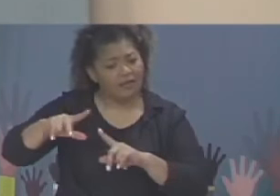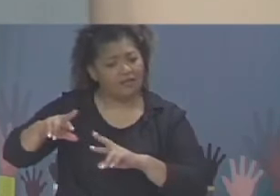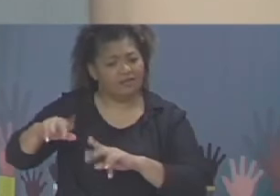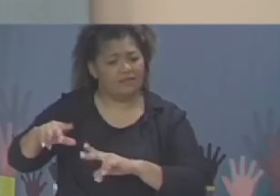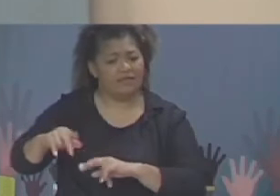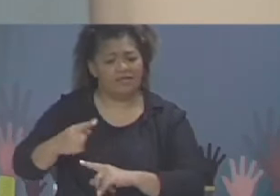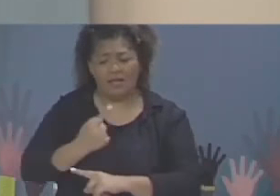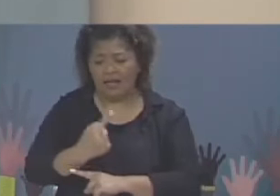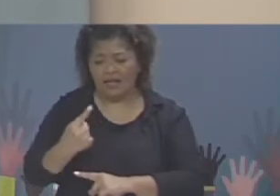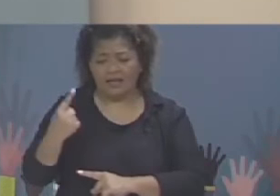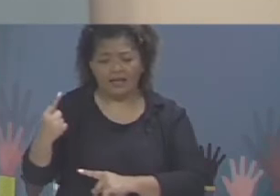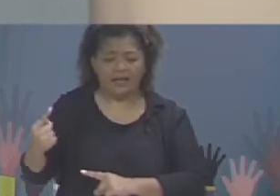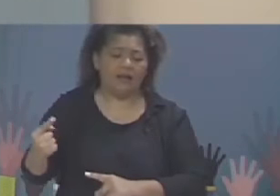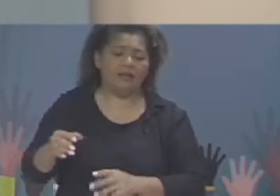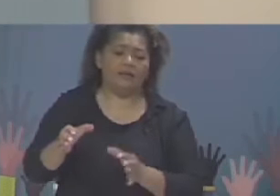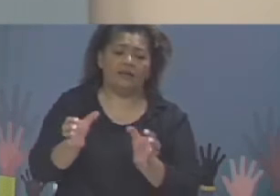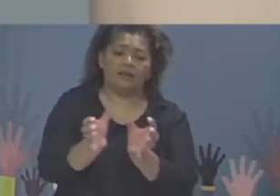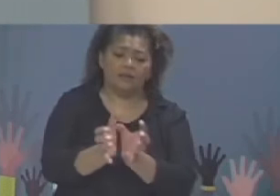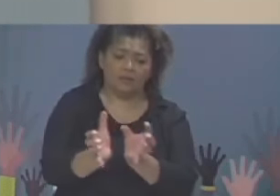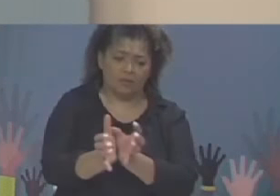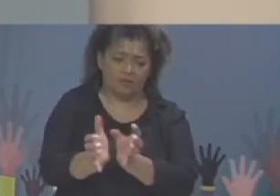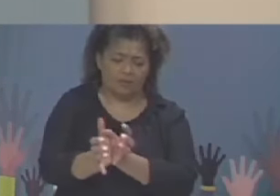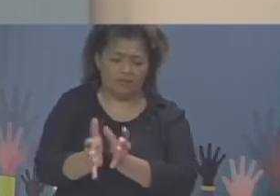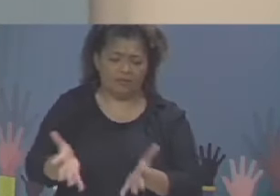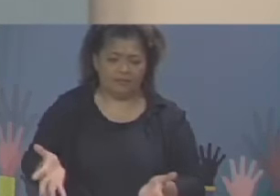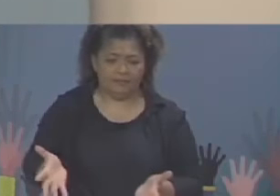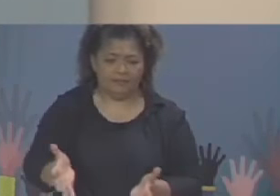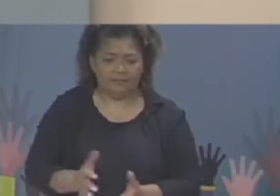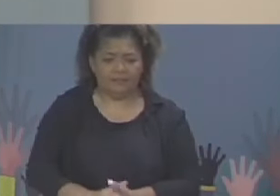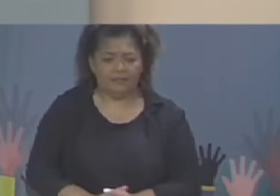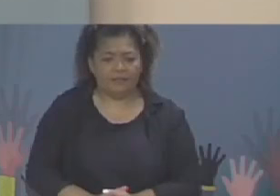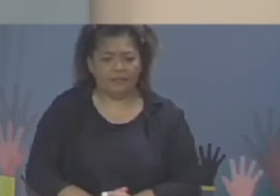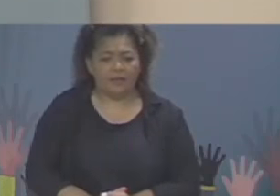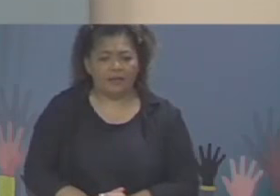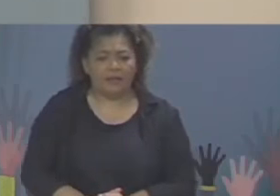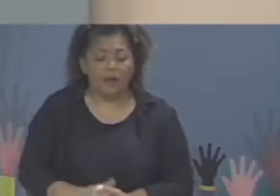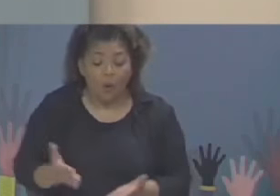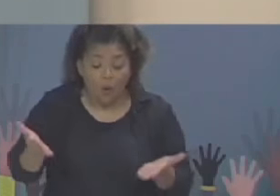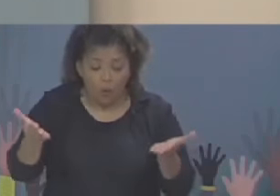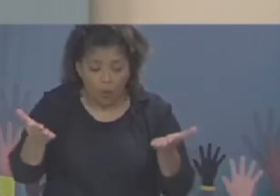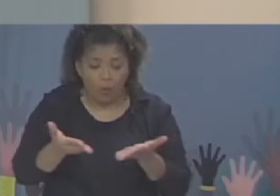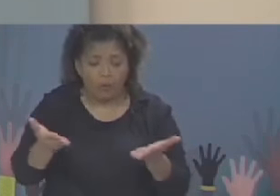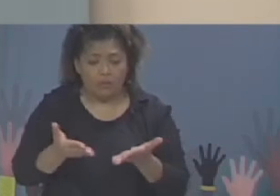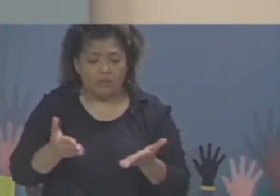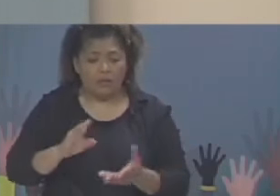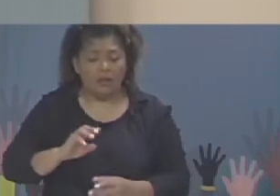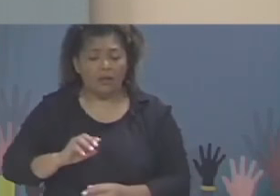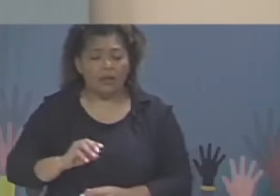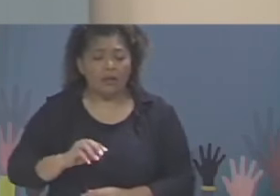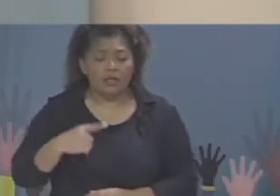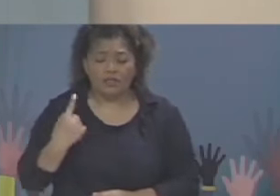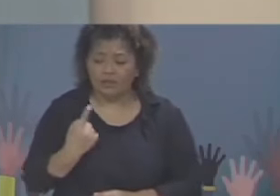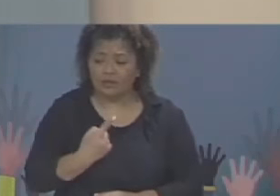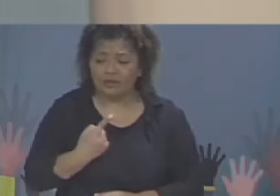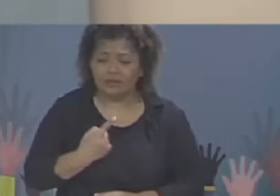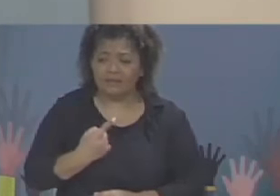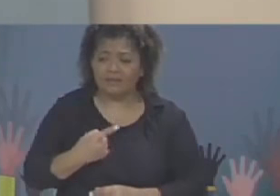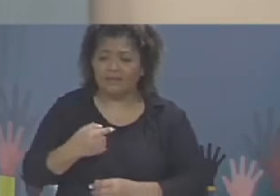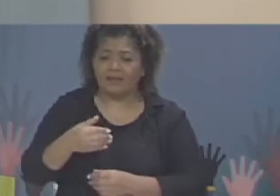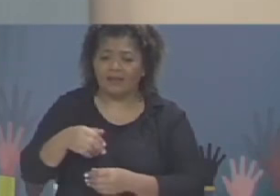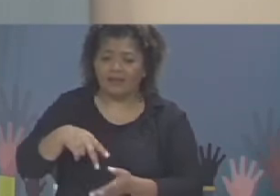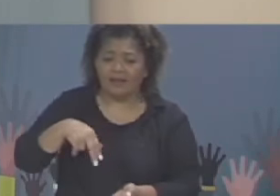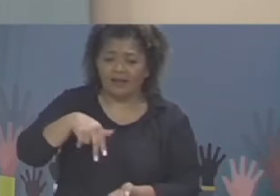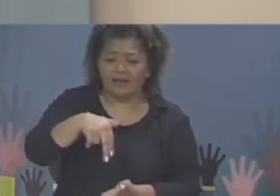uma área, confundimos, problematizamos absolutamente tudo. Ao passo que hoje, se a gente andar de táxi, talvez a gente encontre